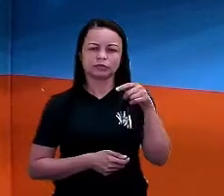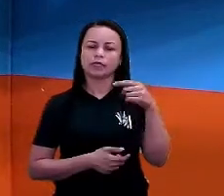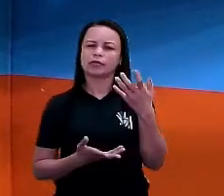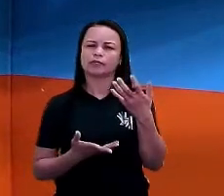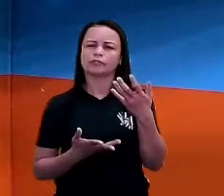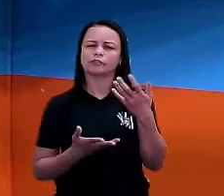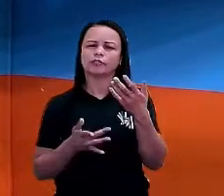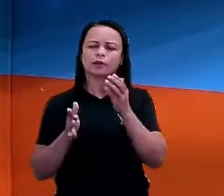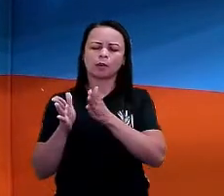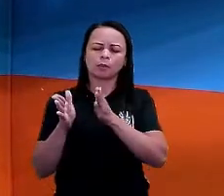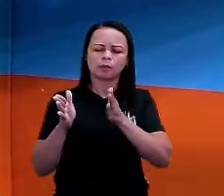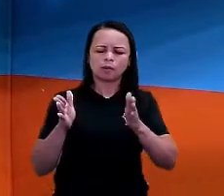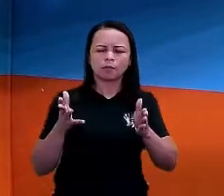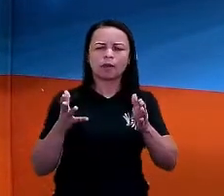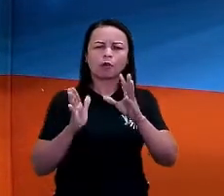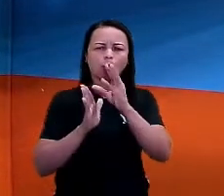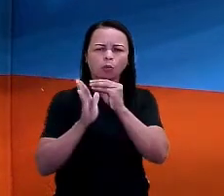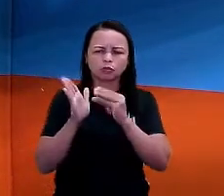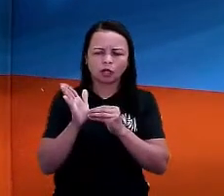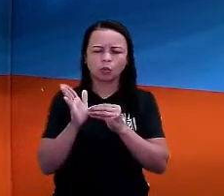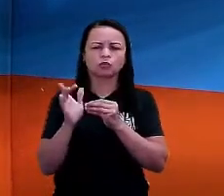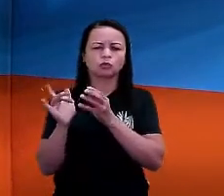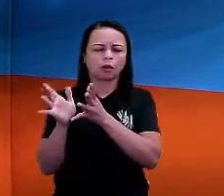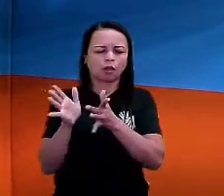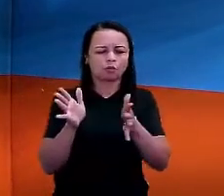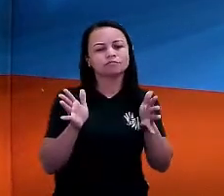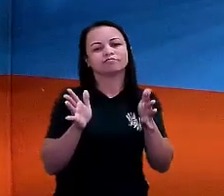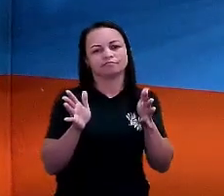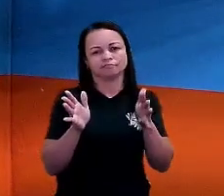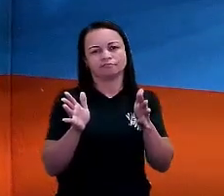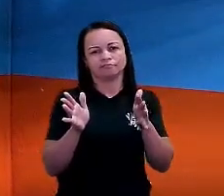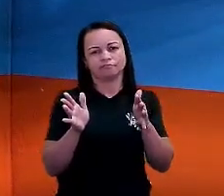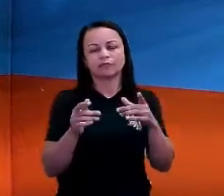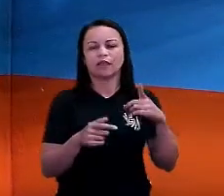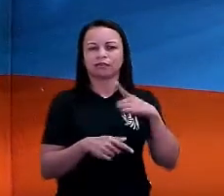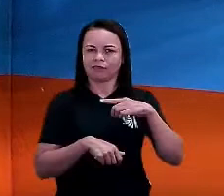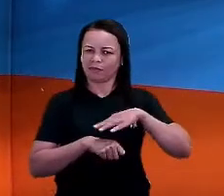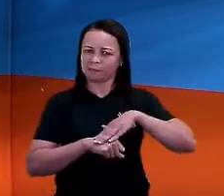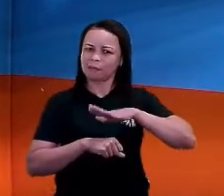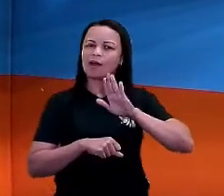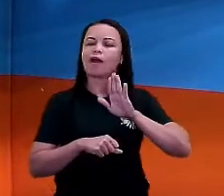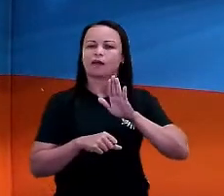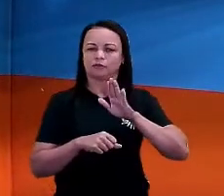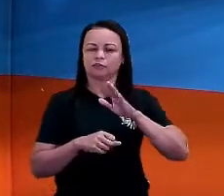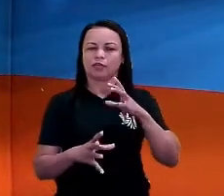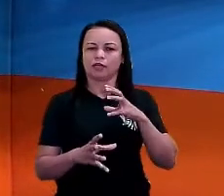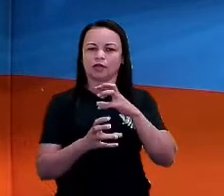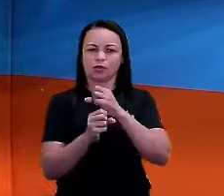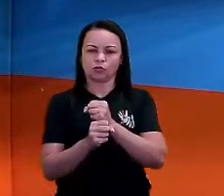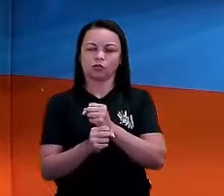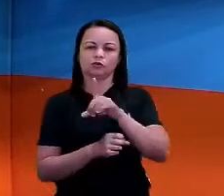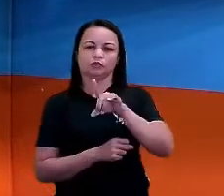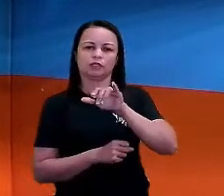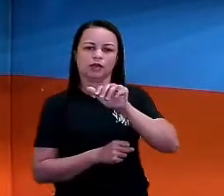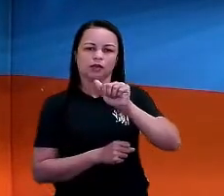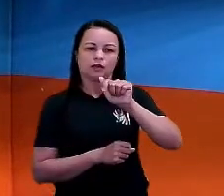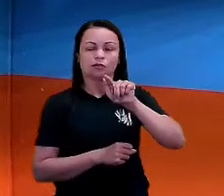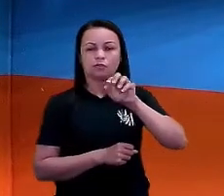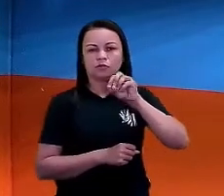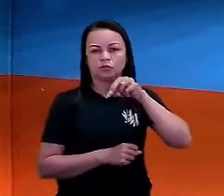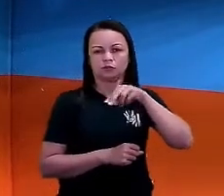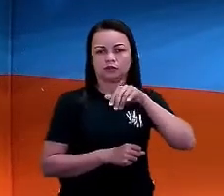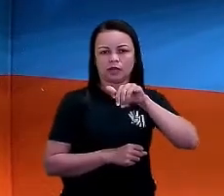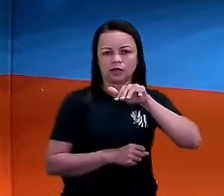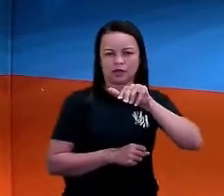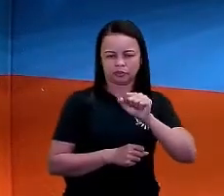toda a retomada do conteúdo para dar continuidade. E ainda tem mais, ainda tem cálculo de diagonais, que quem sabe em